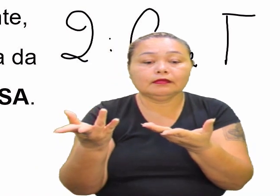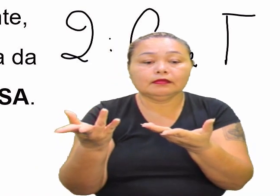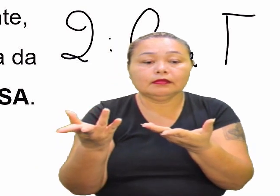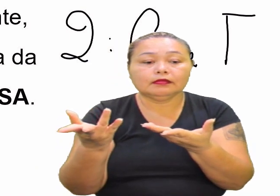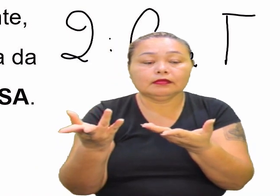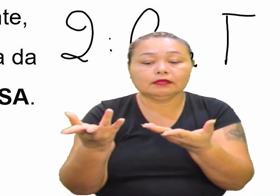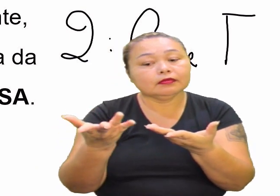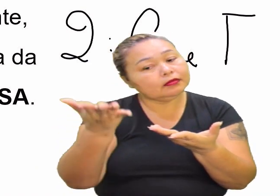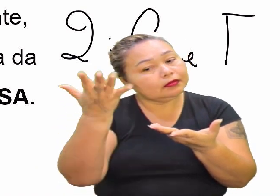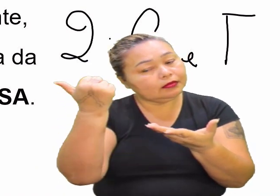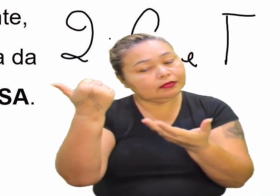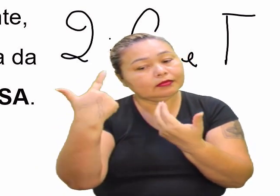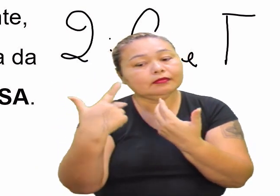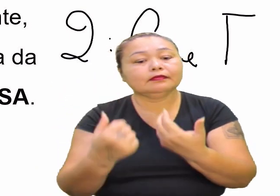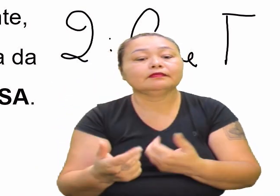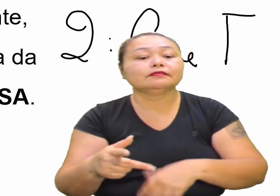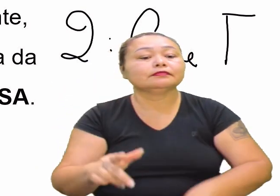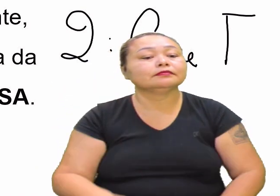Beck, meu diretor!